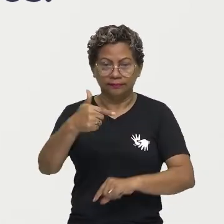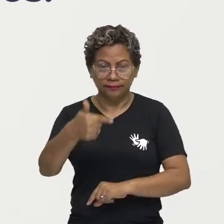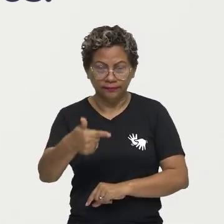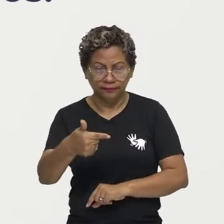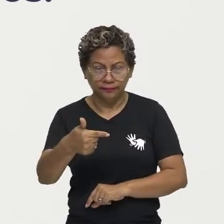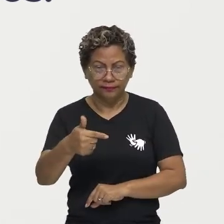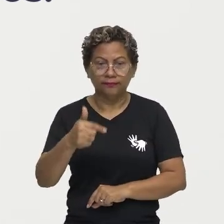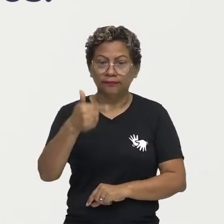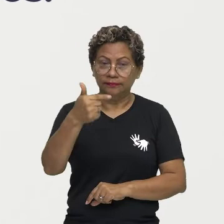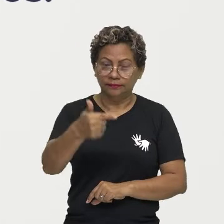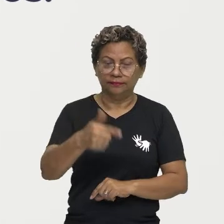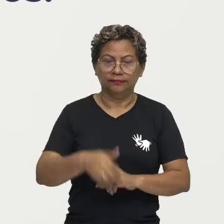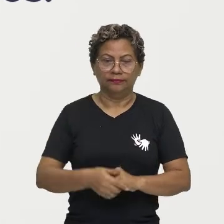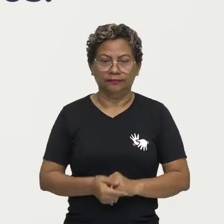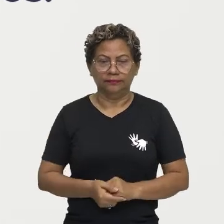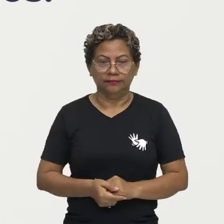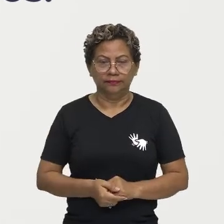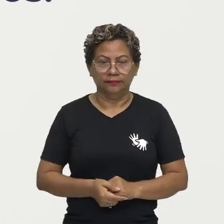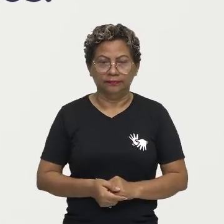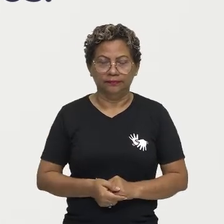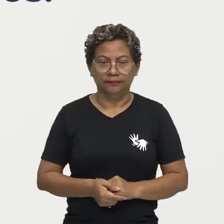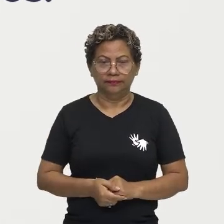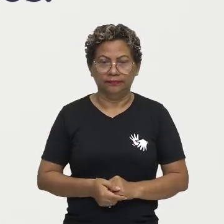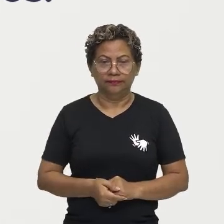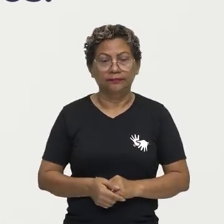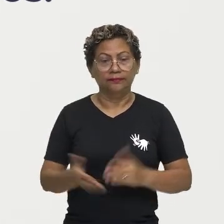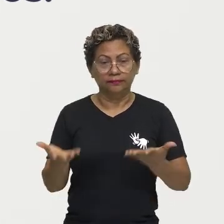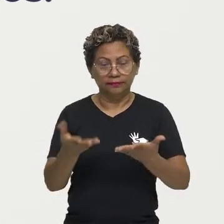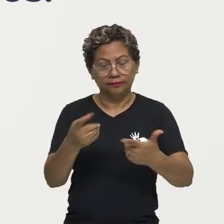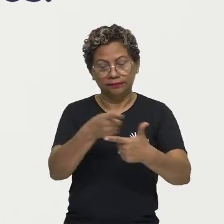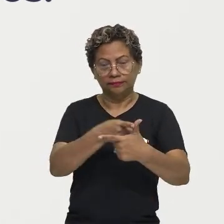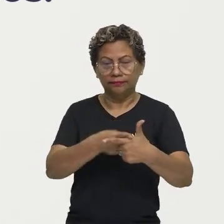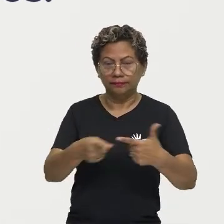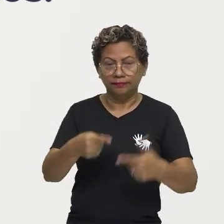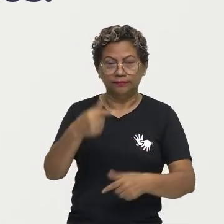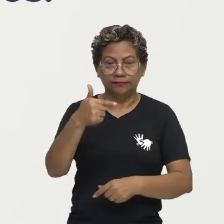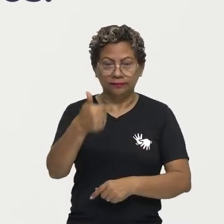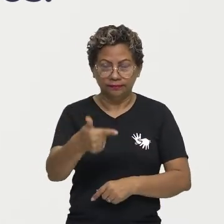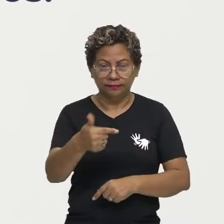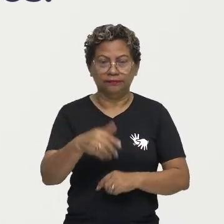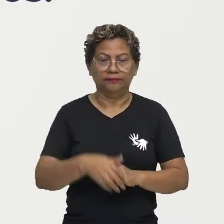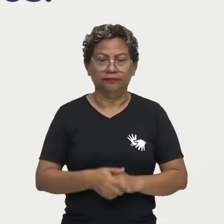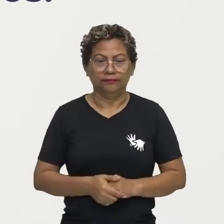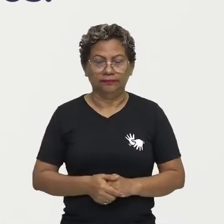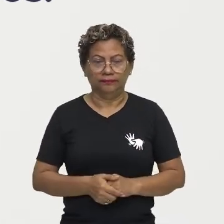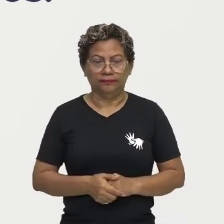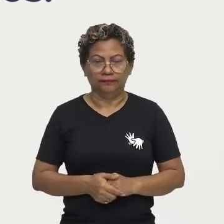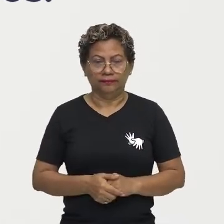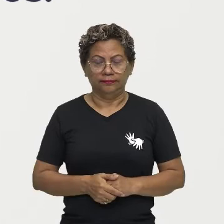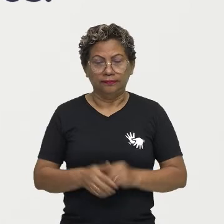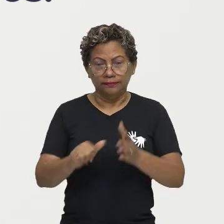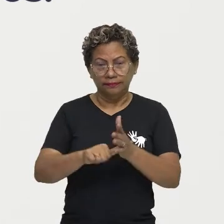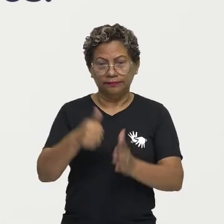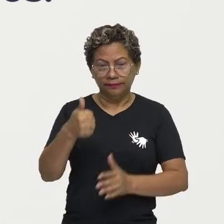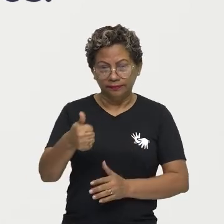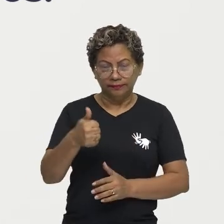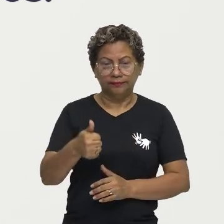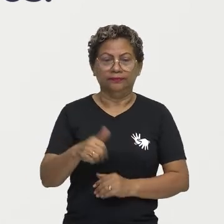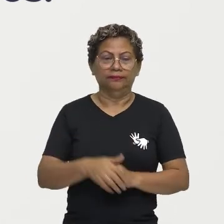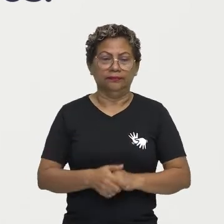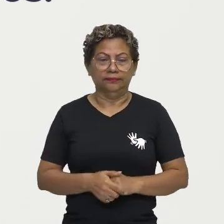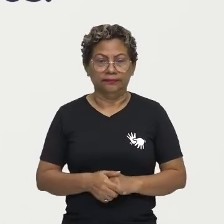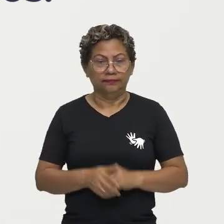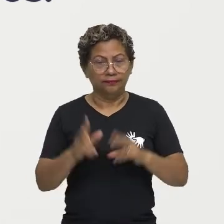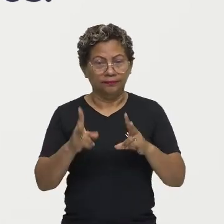2, elevada ao quadrado, e a gente vai dividir o resultado dessa conta por 2. Primeiro eleva ao quadrado,